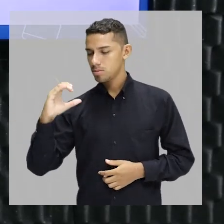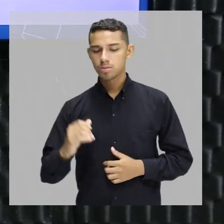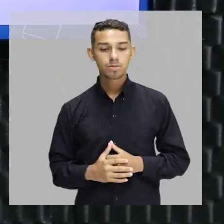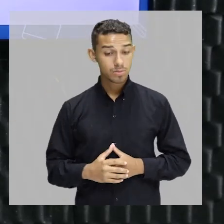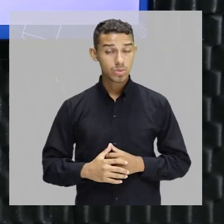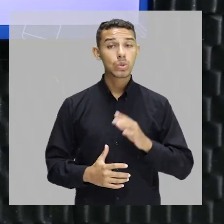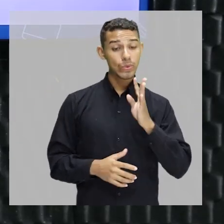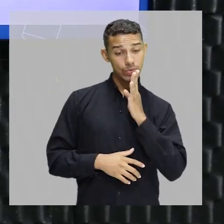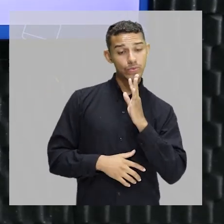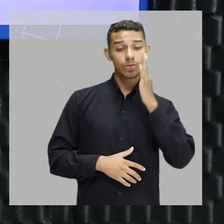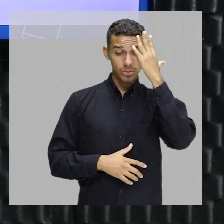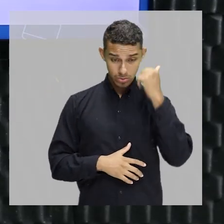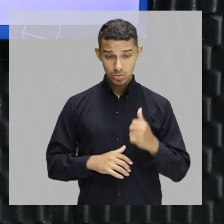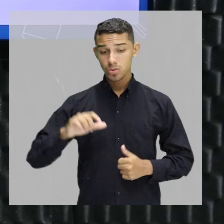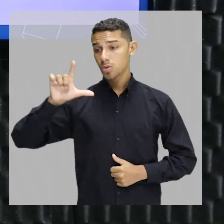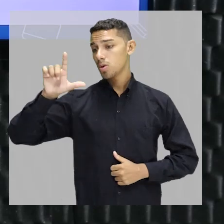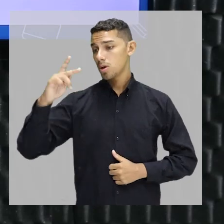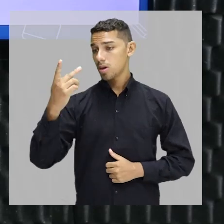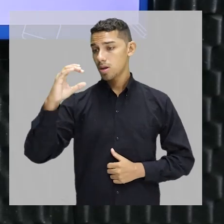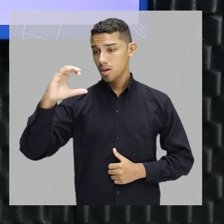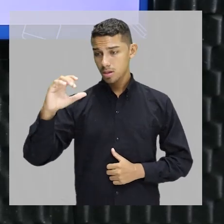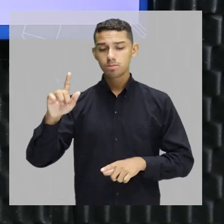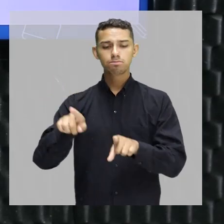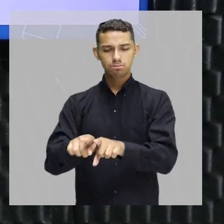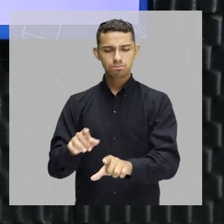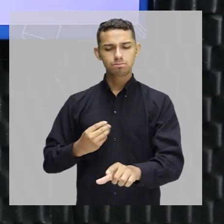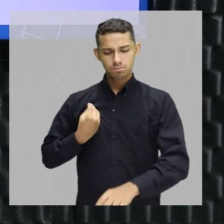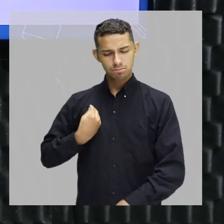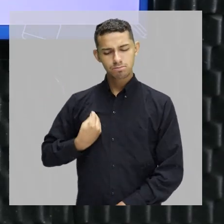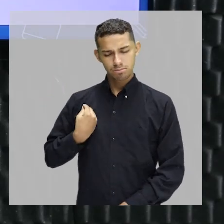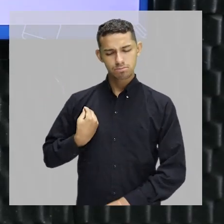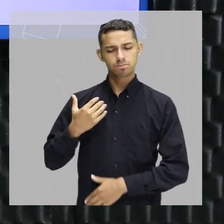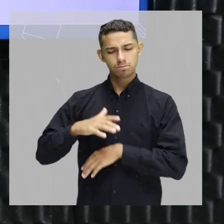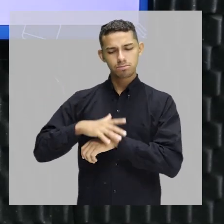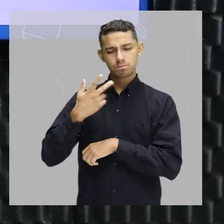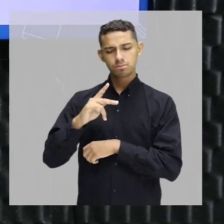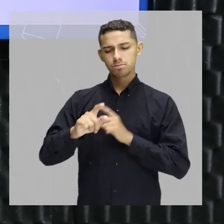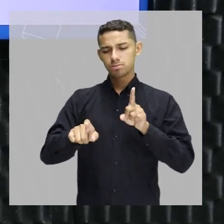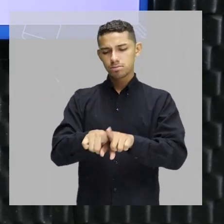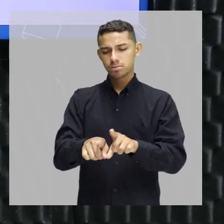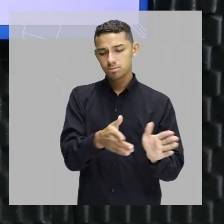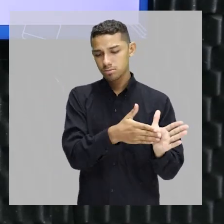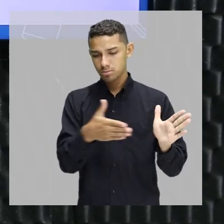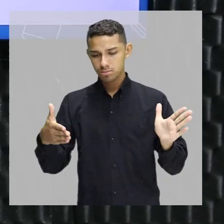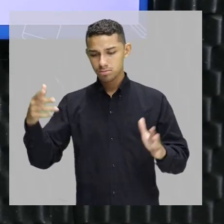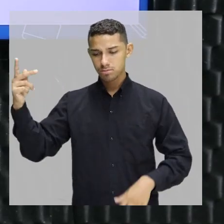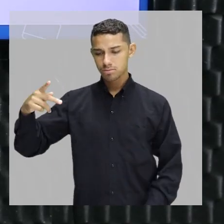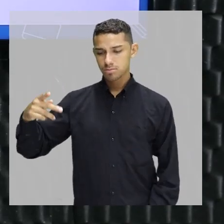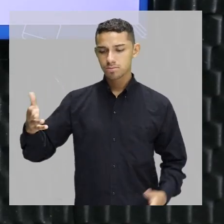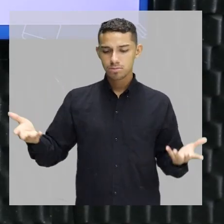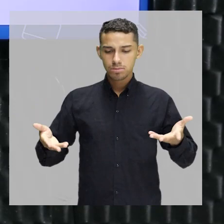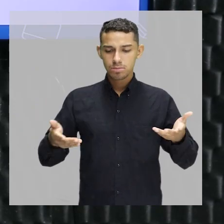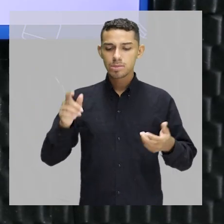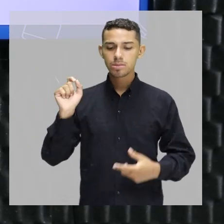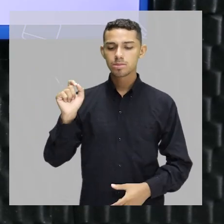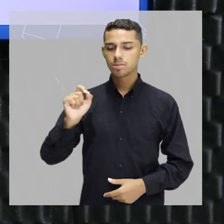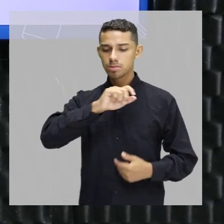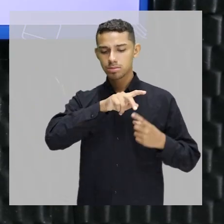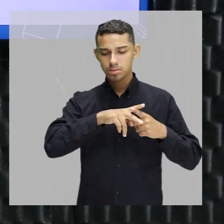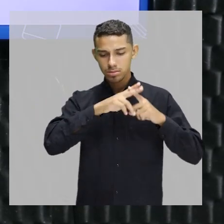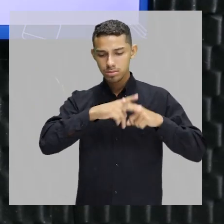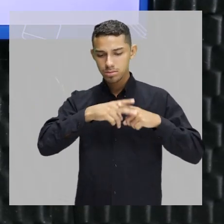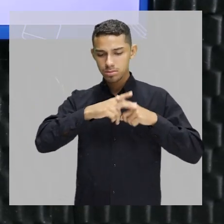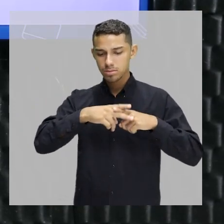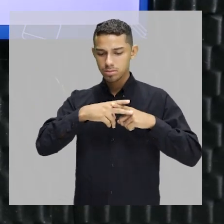que o LHC já está em funcionamento, né? Está no período agora de manutenção que